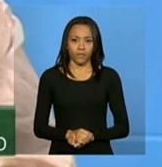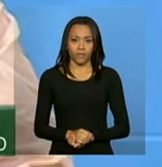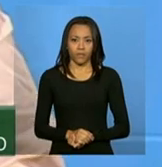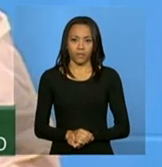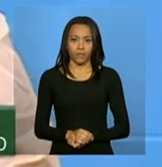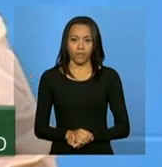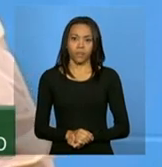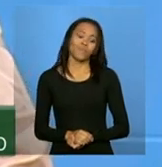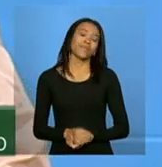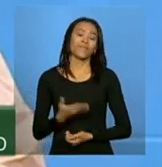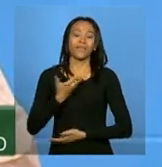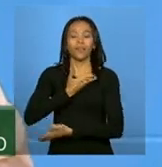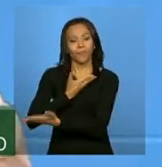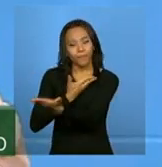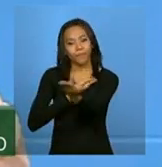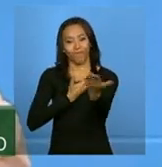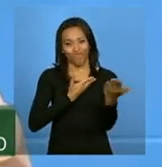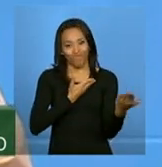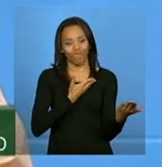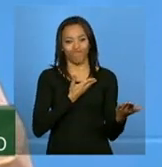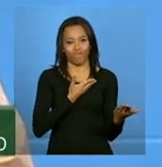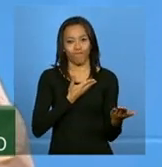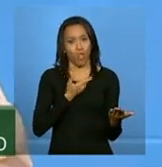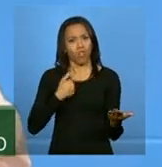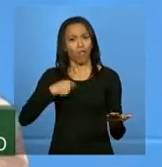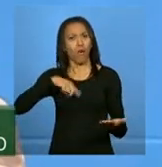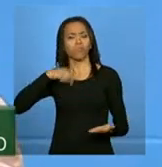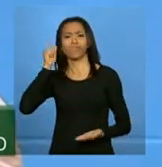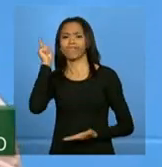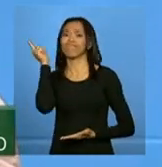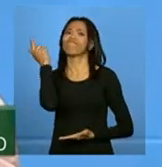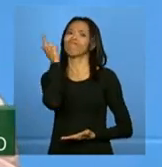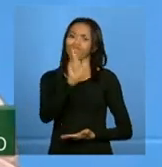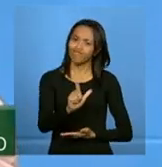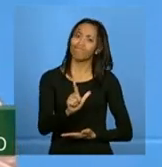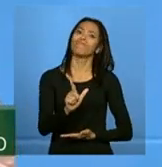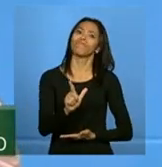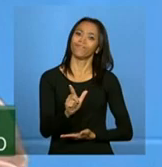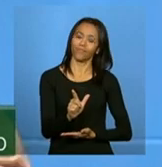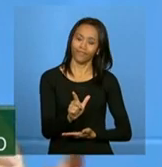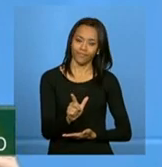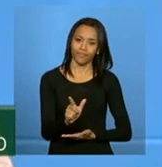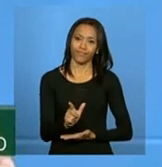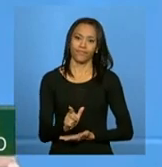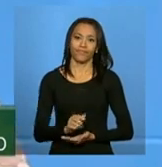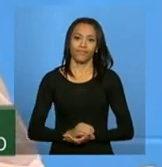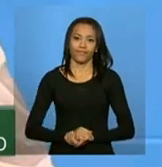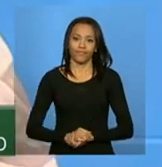Amigos, nós atingimos